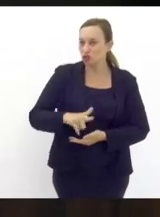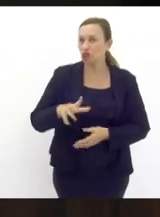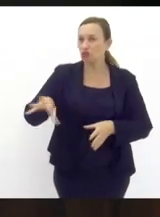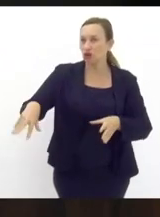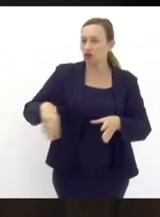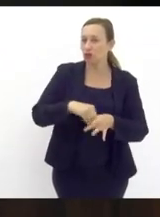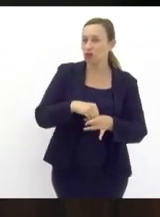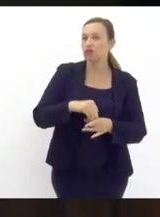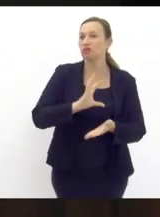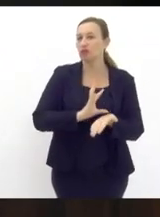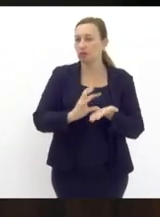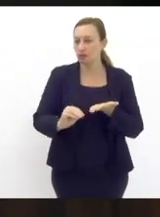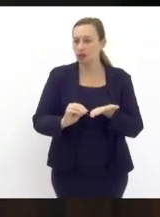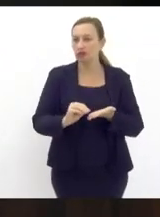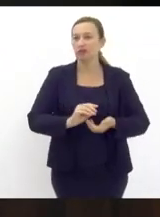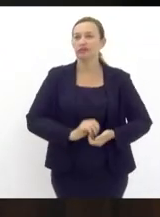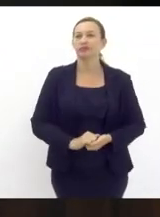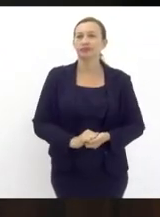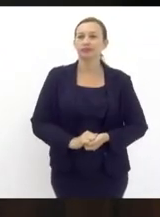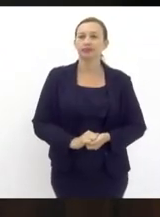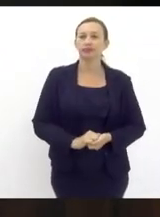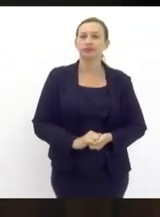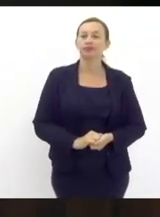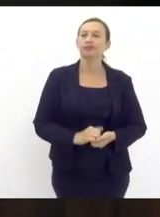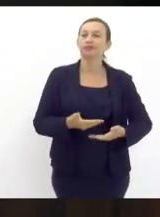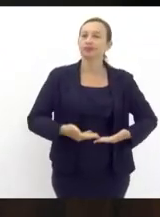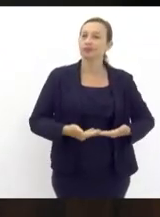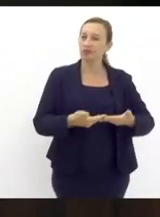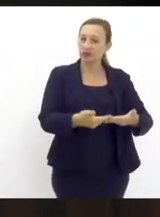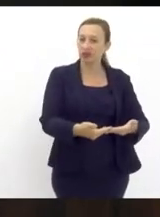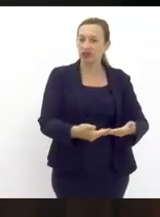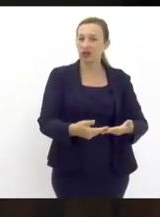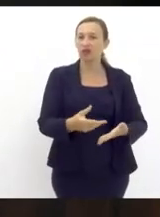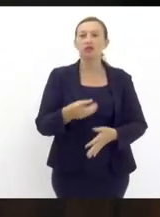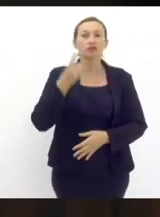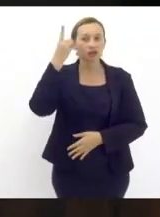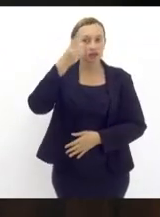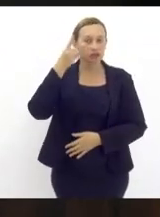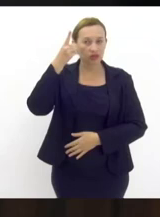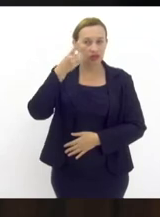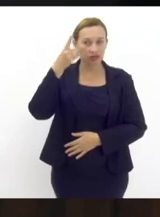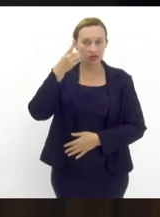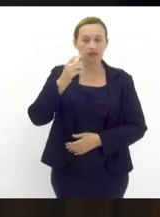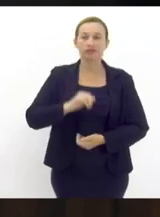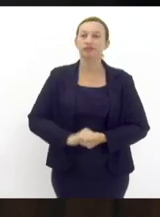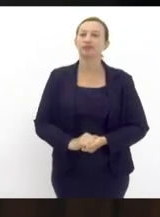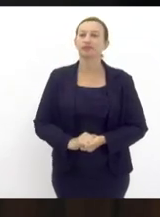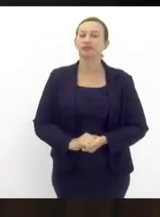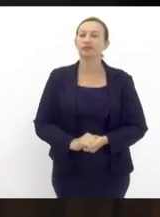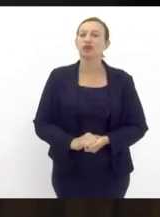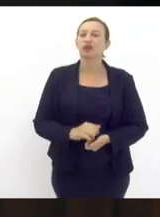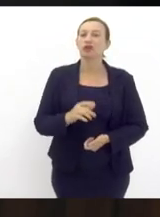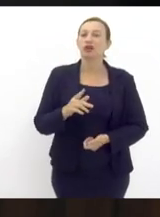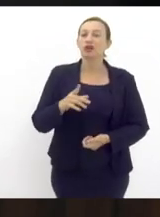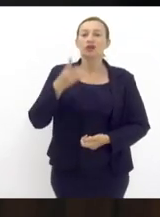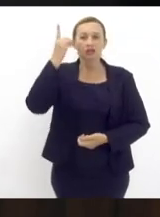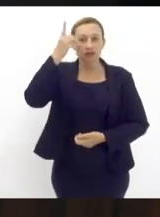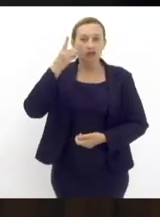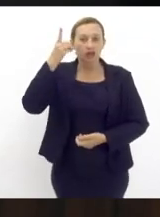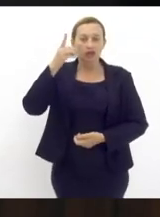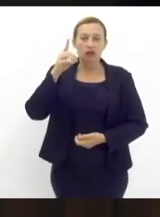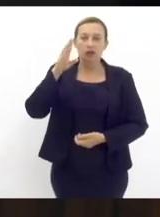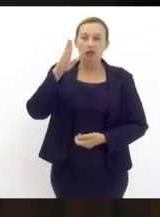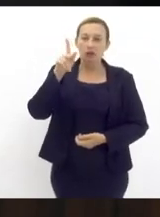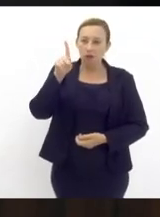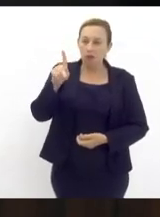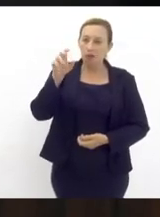na pauta vou entregar pessoalmente deputada Lucinha Deputado pobel com brevidade logo